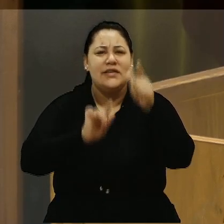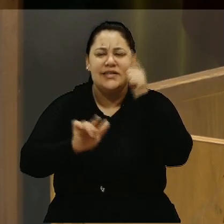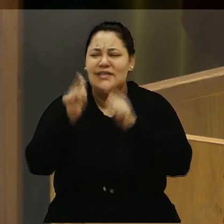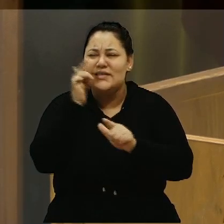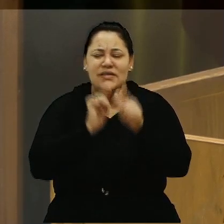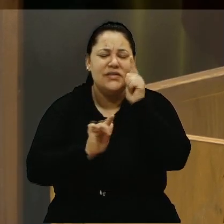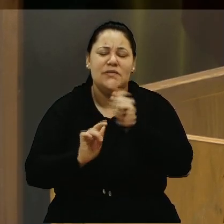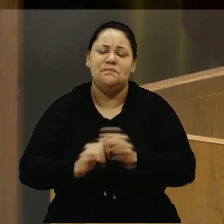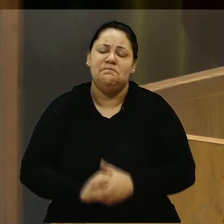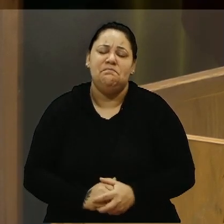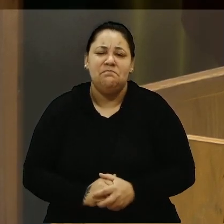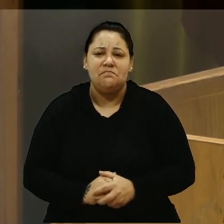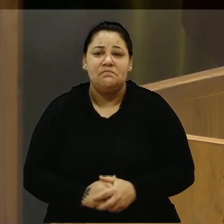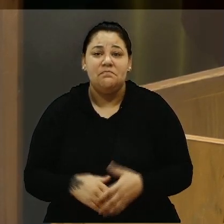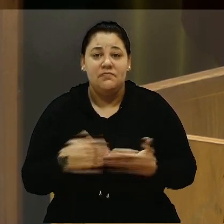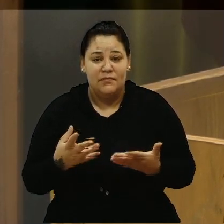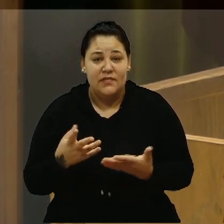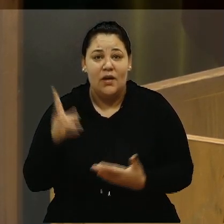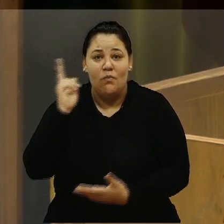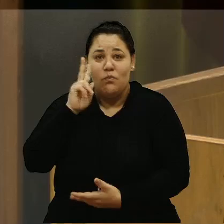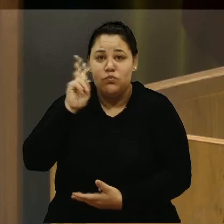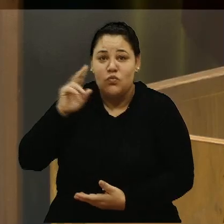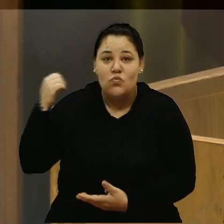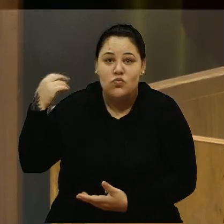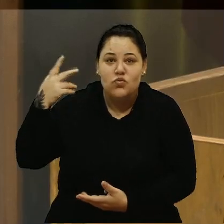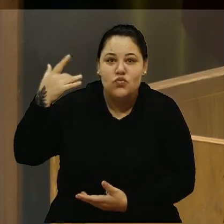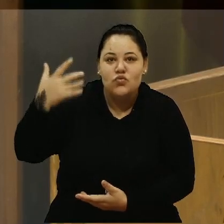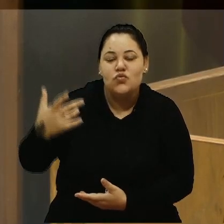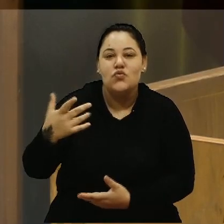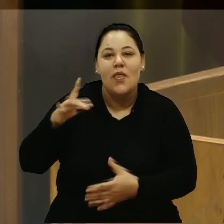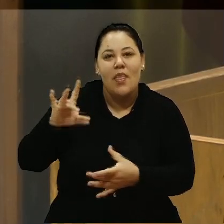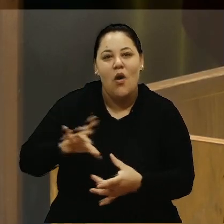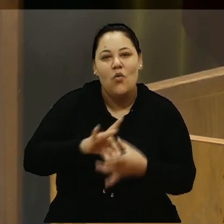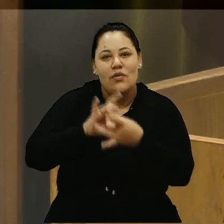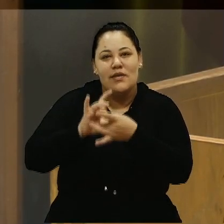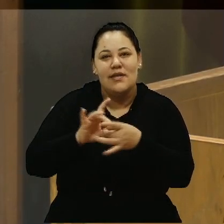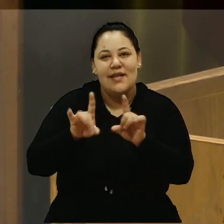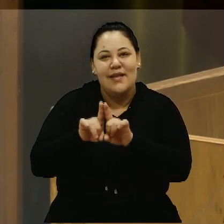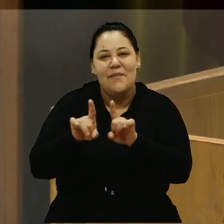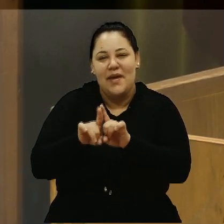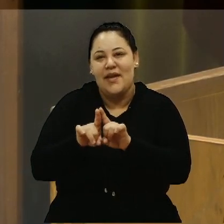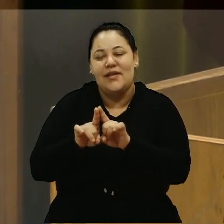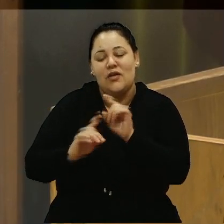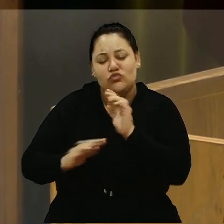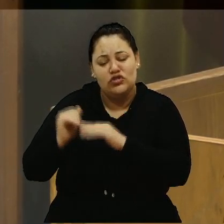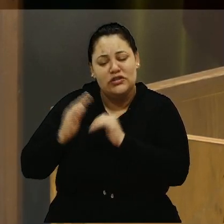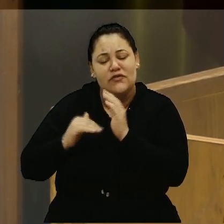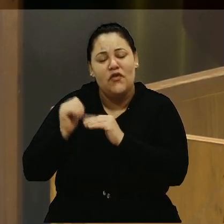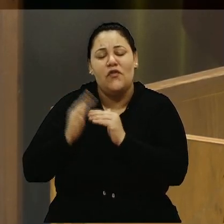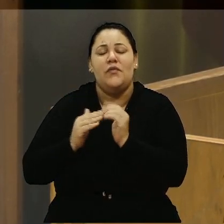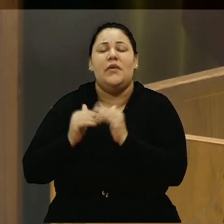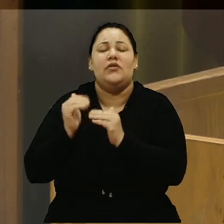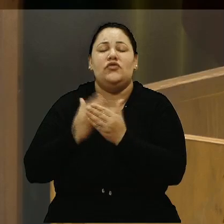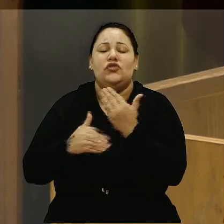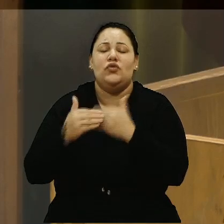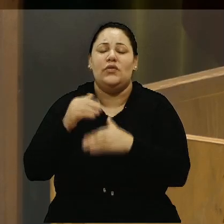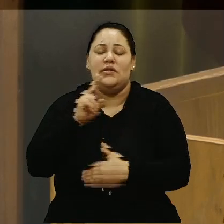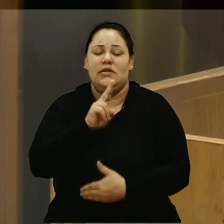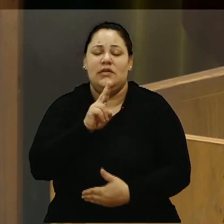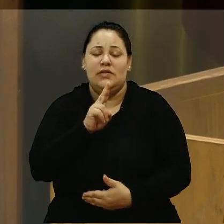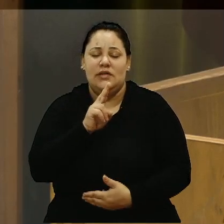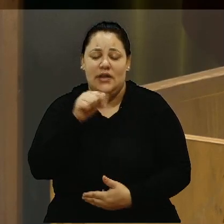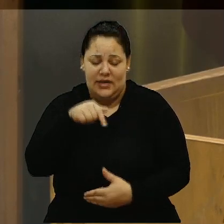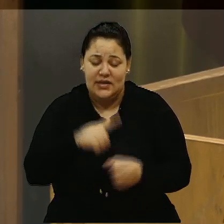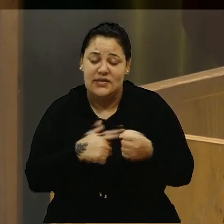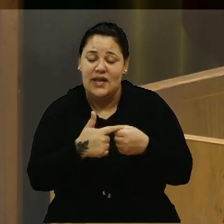imensuráveis. A história da Autotrave está entrelaçada à história de desenvolvimento de nossa cidade. Ela é